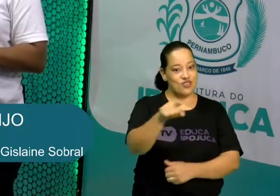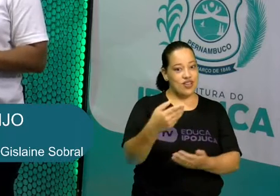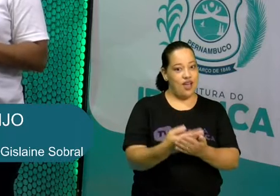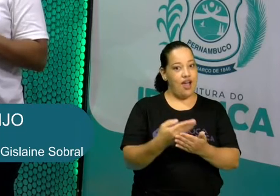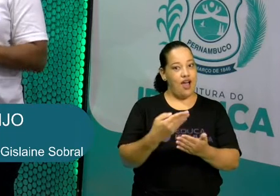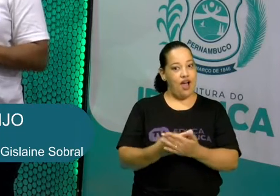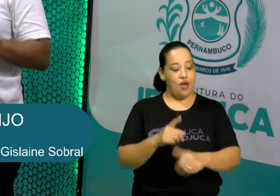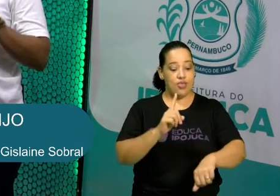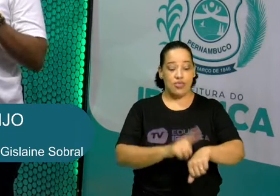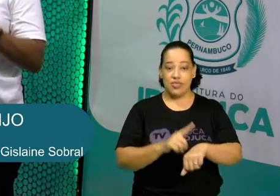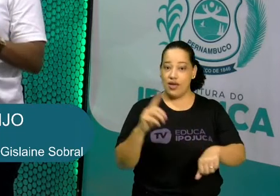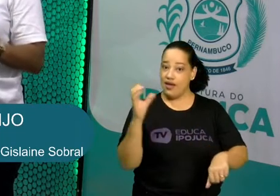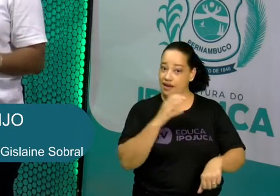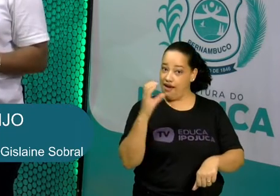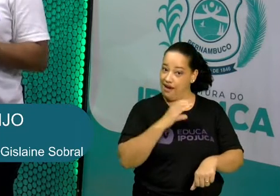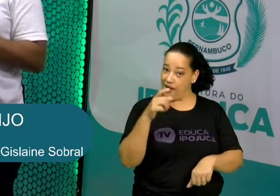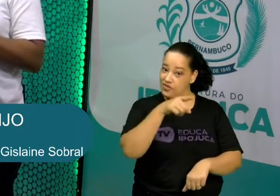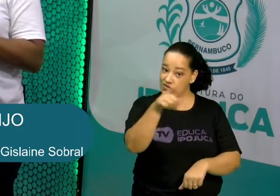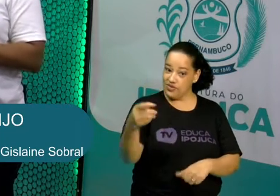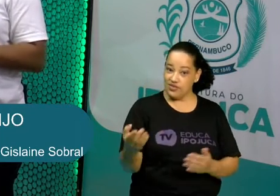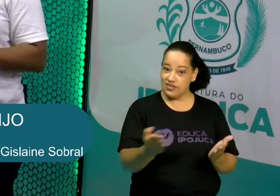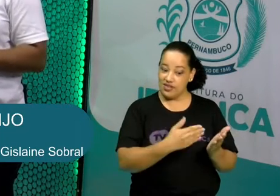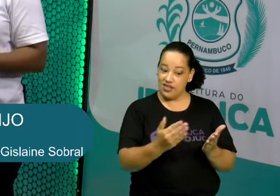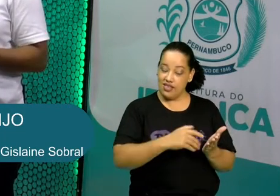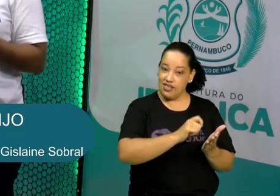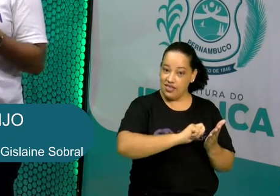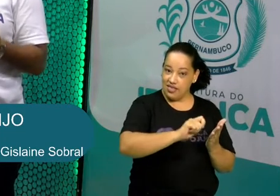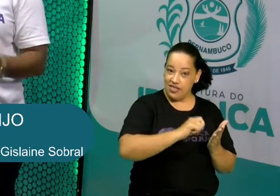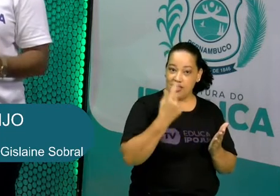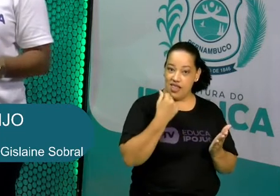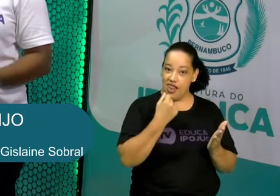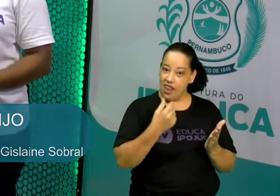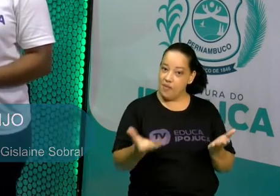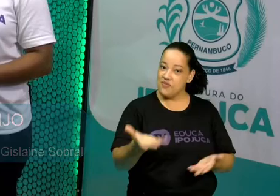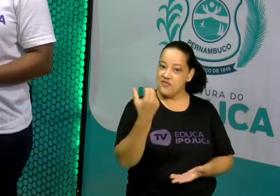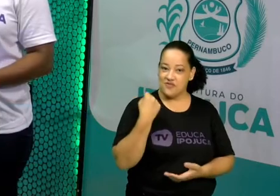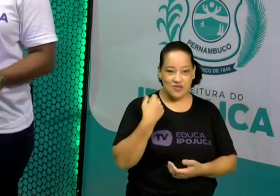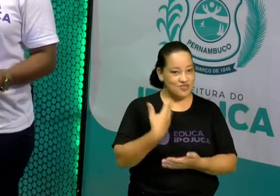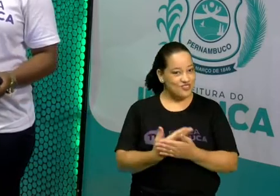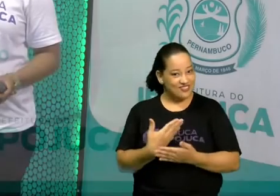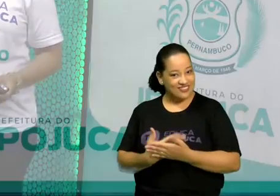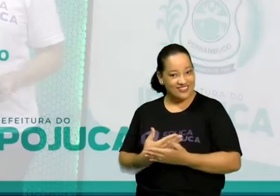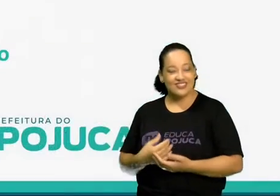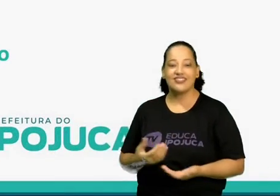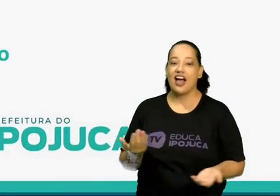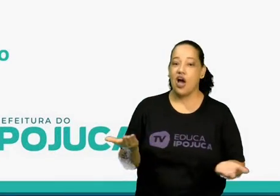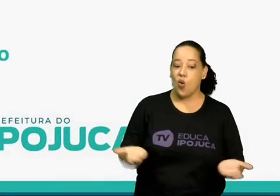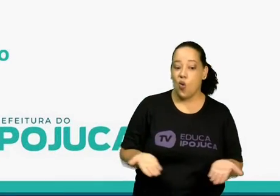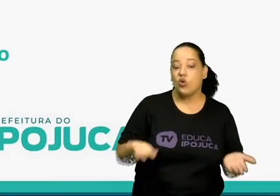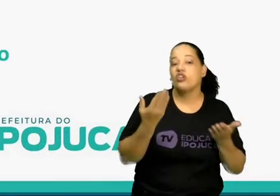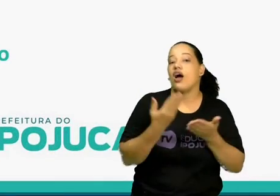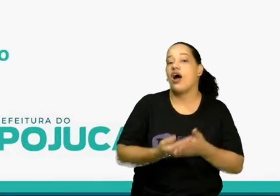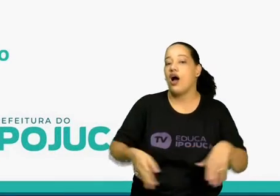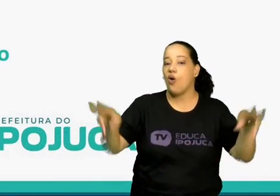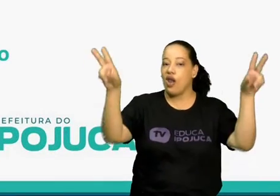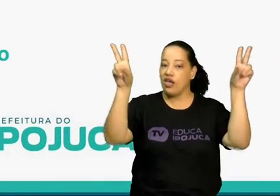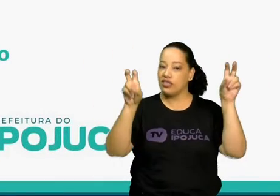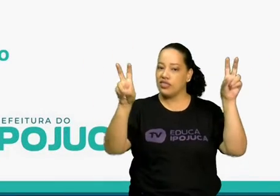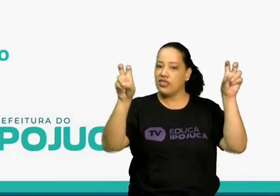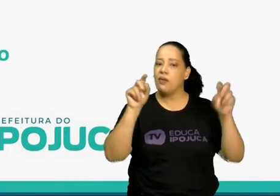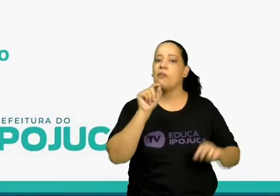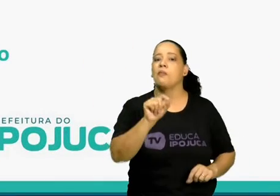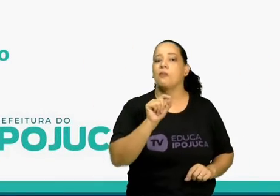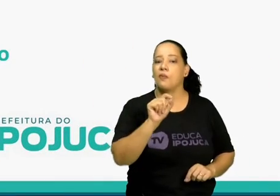perca tempo! Pegue seu caderno, seu lápis e vamos estudar! A aula de hoje iremos